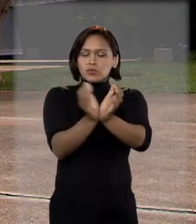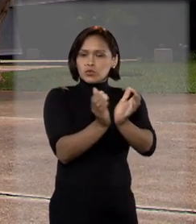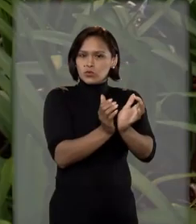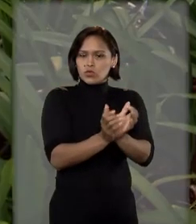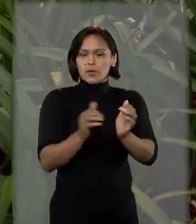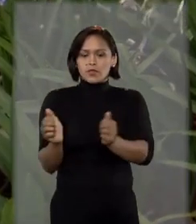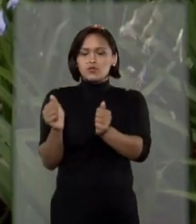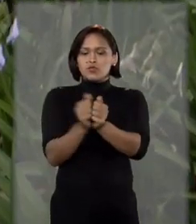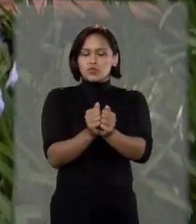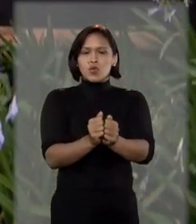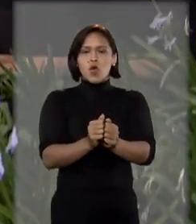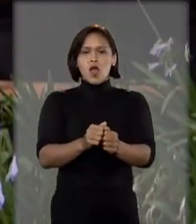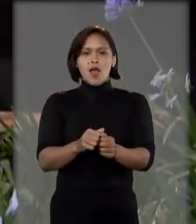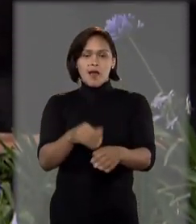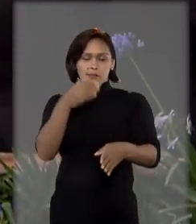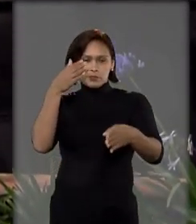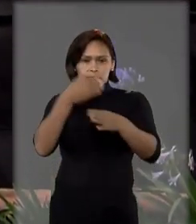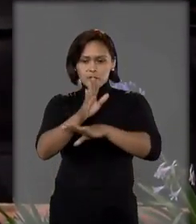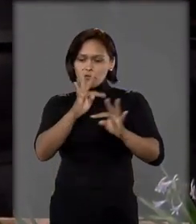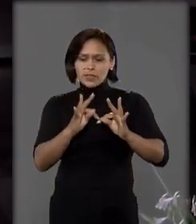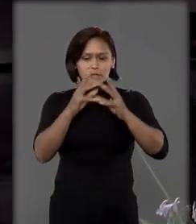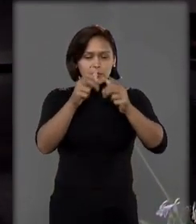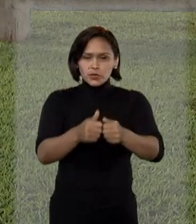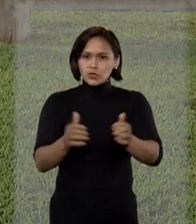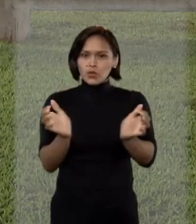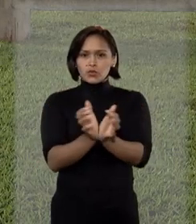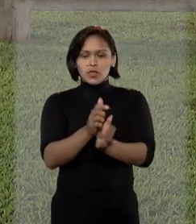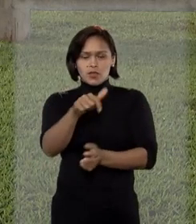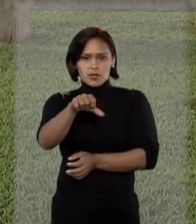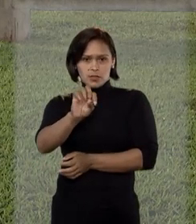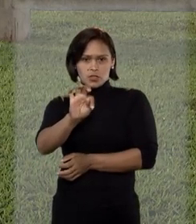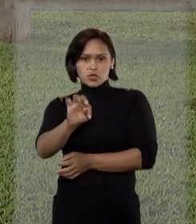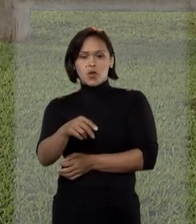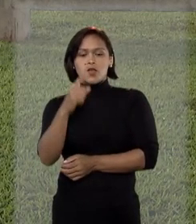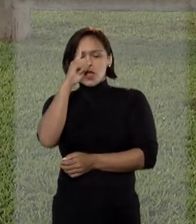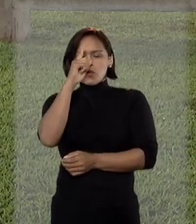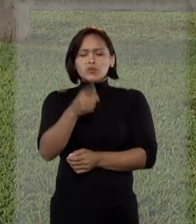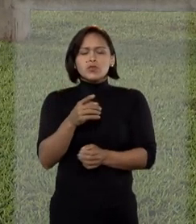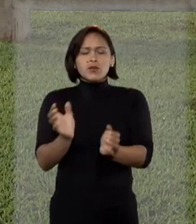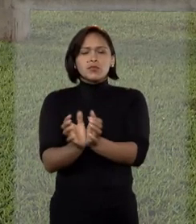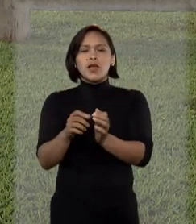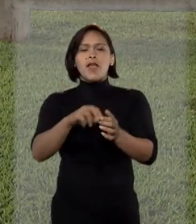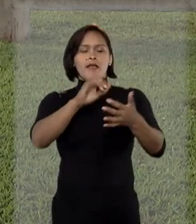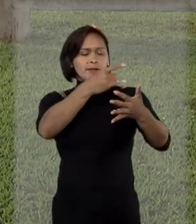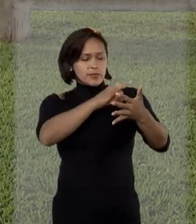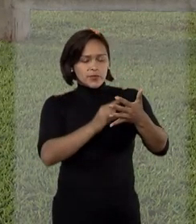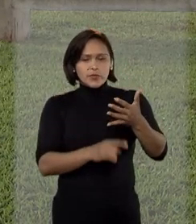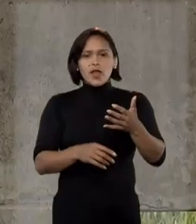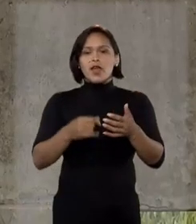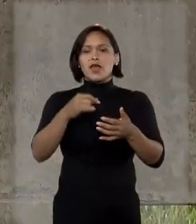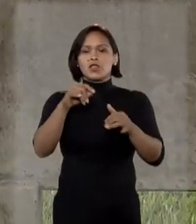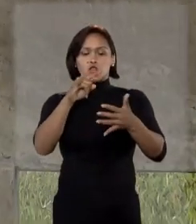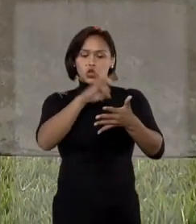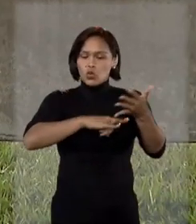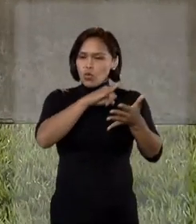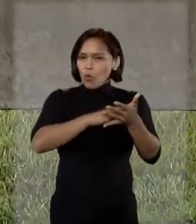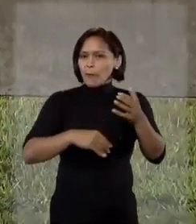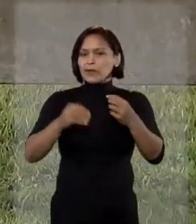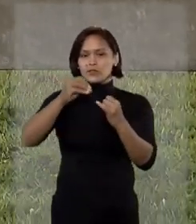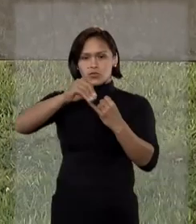STJ, aprovada por unanimidade pelo Pleno. A comissão determinou um levantamento das atividades, fluxos e